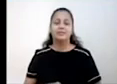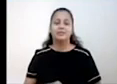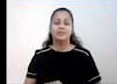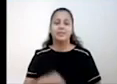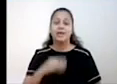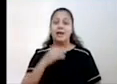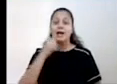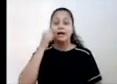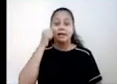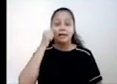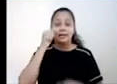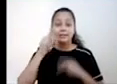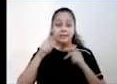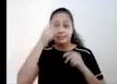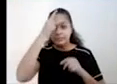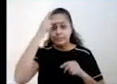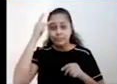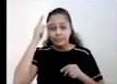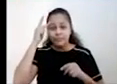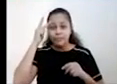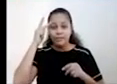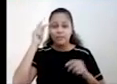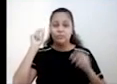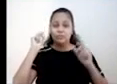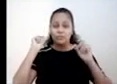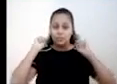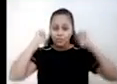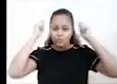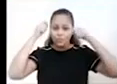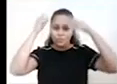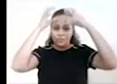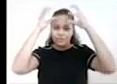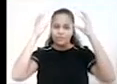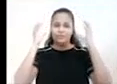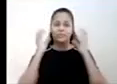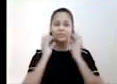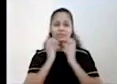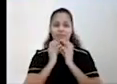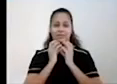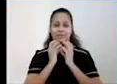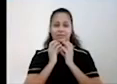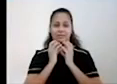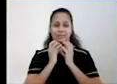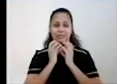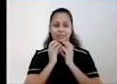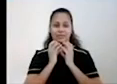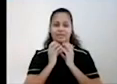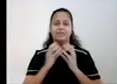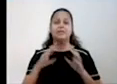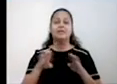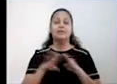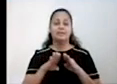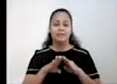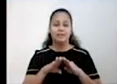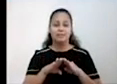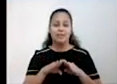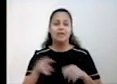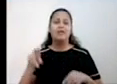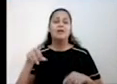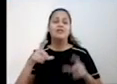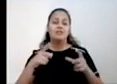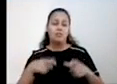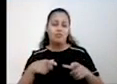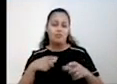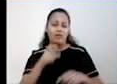Os esquimós são povos indígenas que habitam as regiões em torno do Círculo Polar Ártico, como a